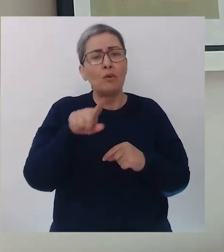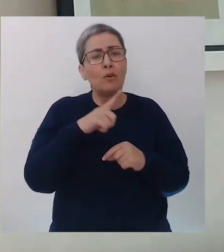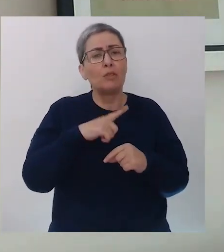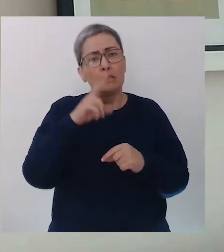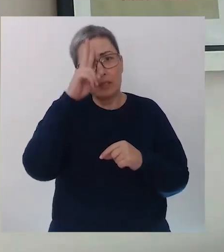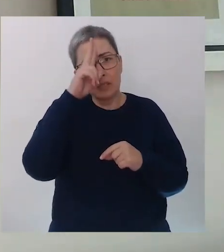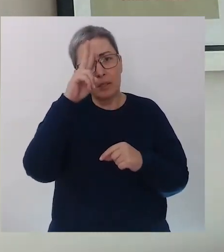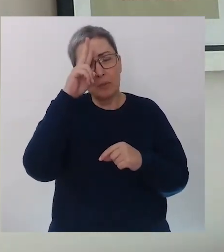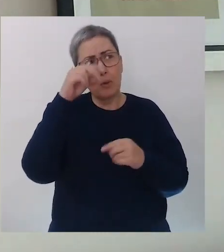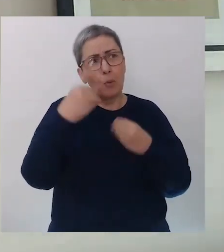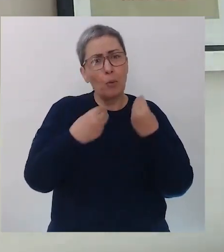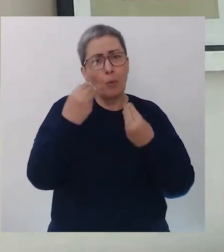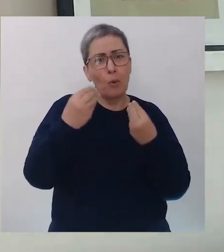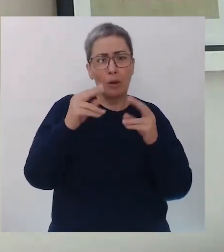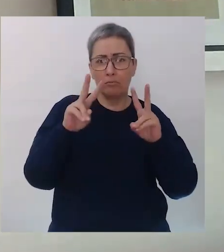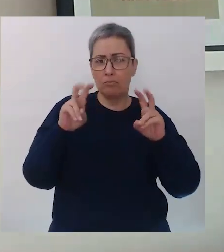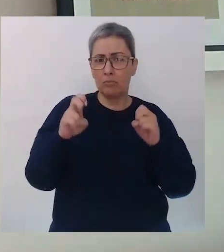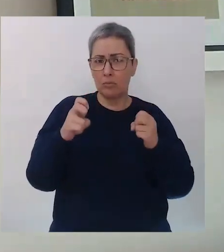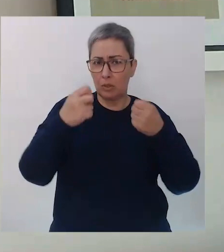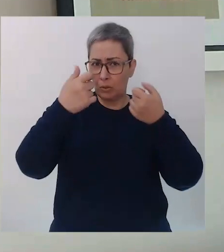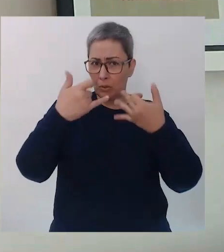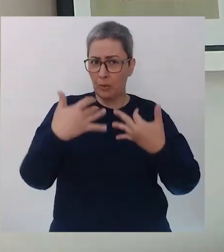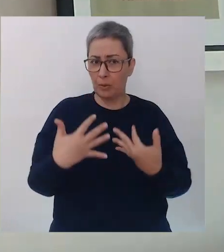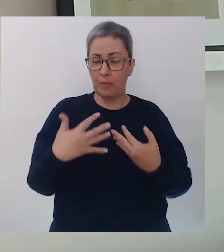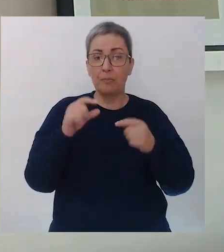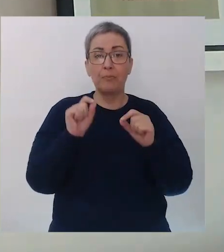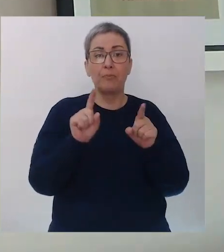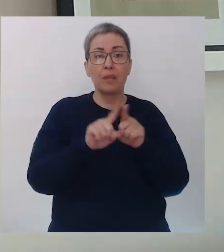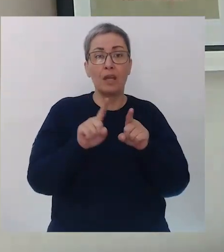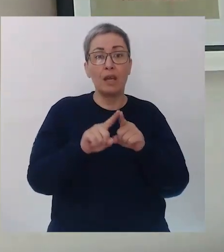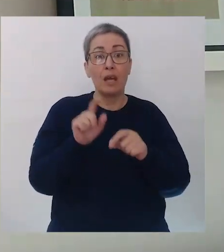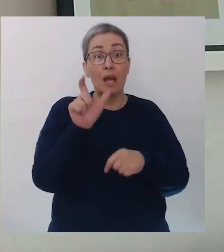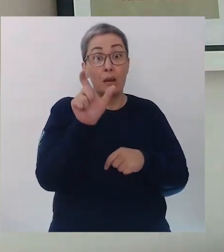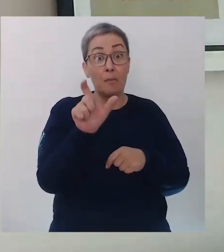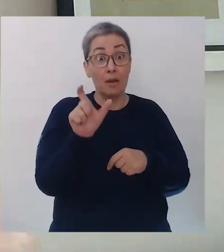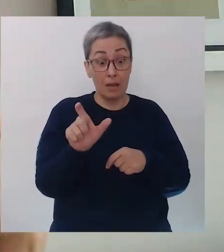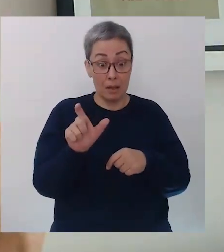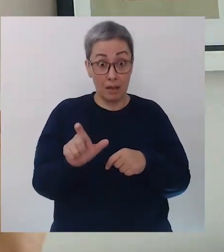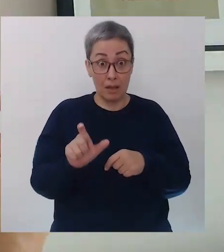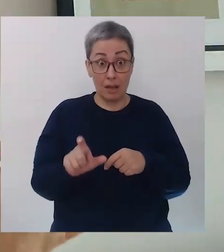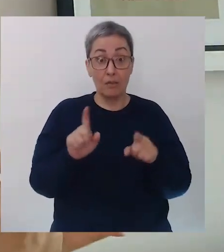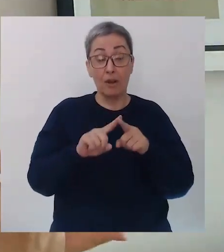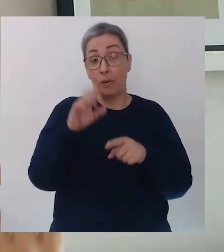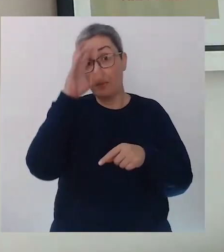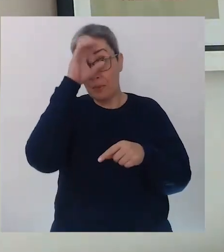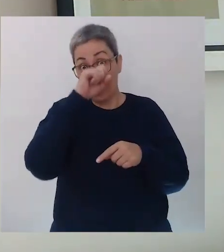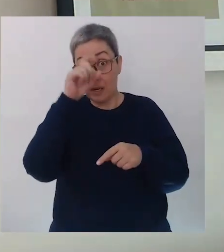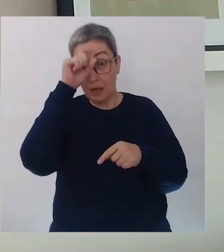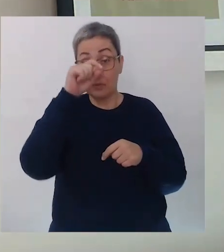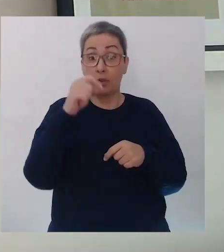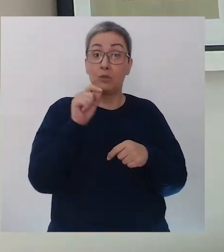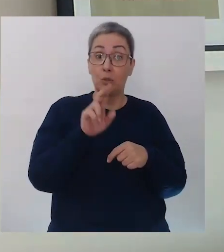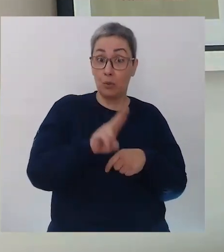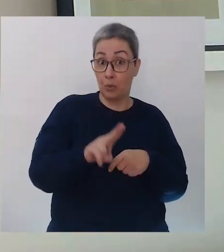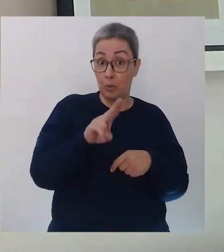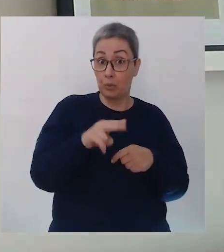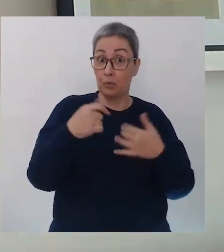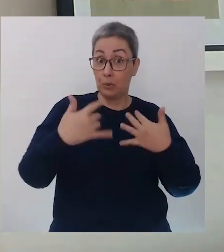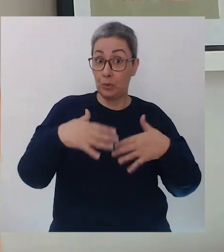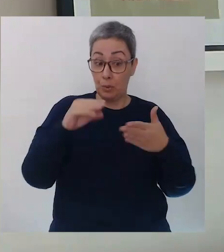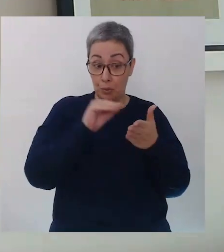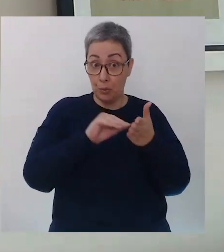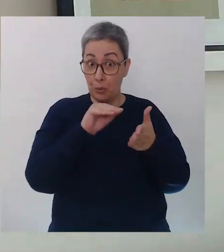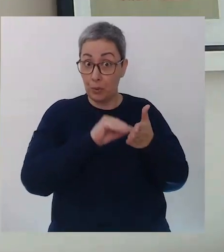encontro? Vocês aí se lembram do que a gente falou? Bom, além das palavras, né, que a gente